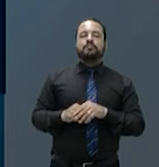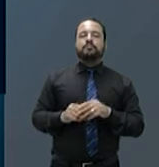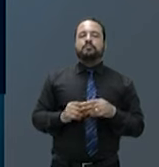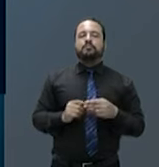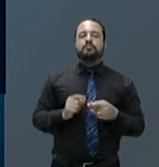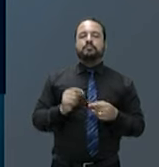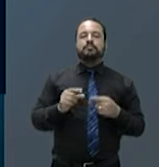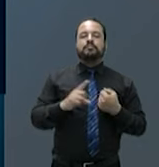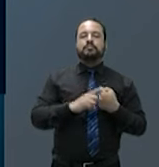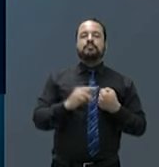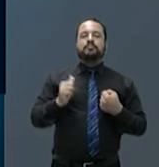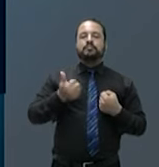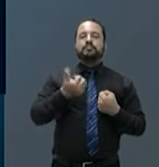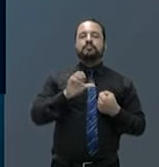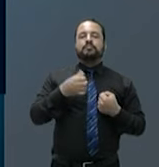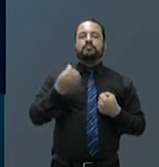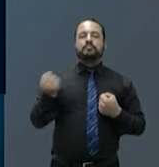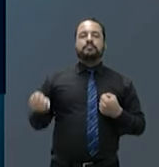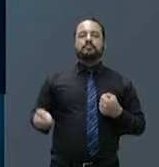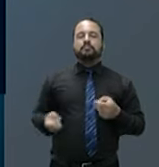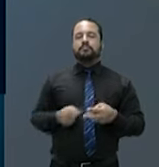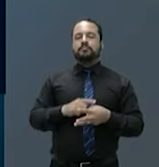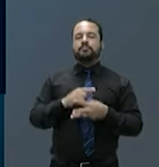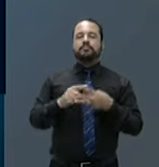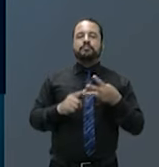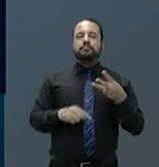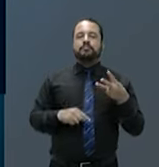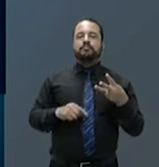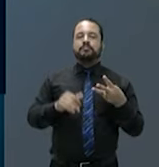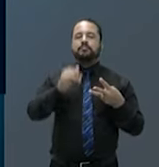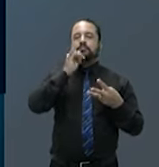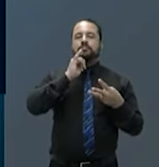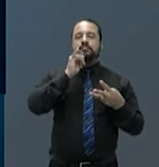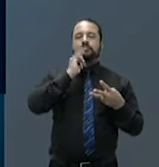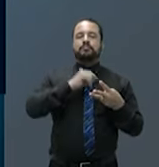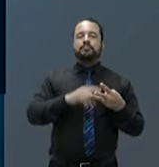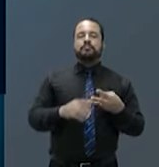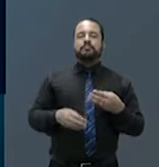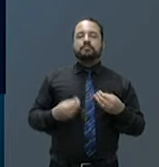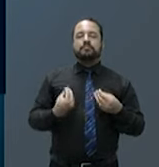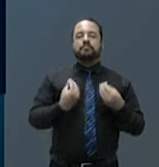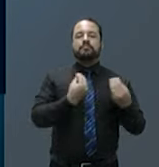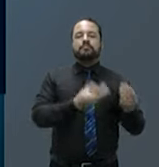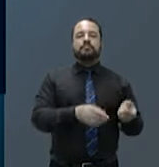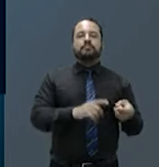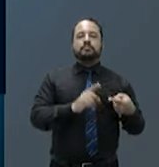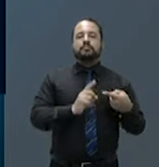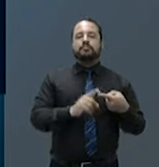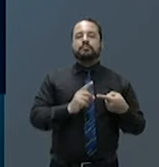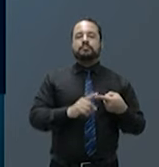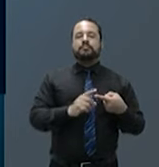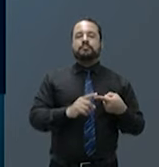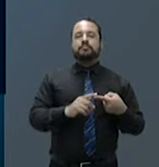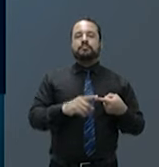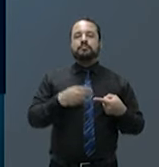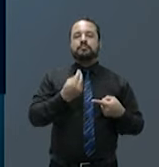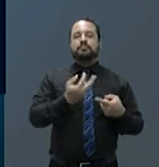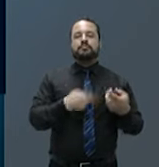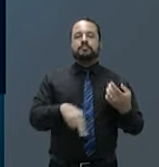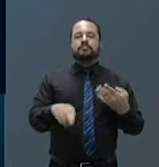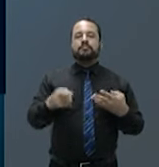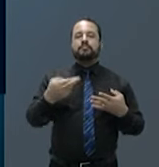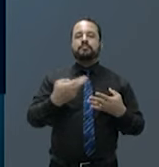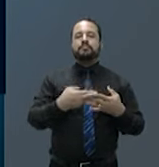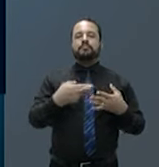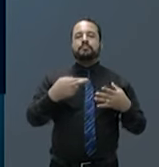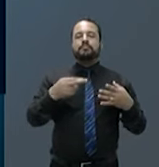artigo 1030 prevê três hipóteses de devolução. Primeiro, para negativa de admissibilidade do recurso